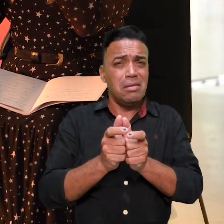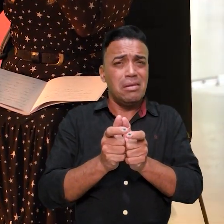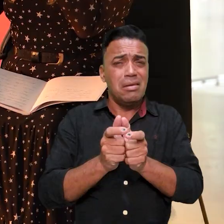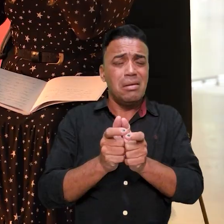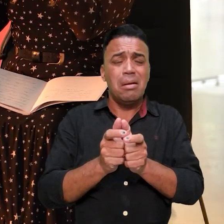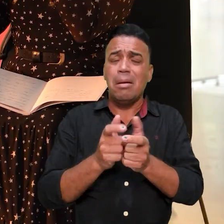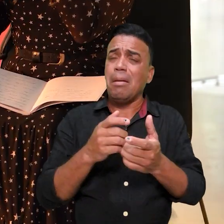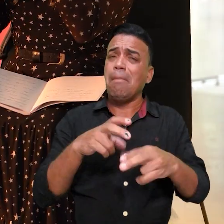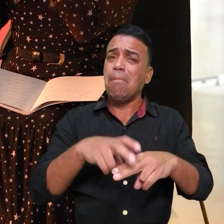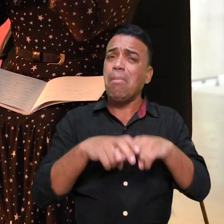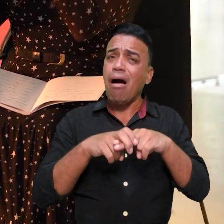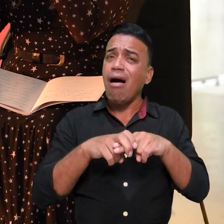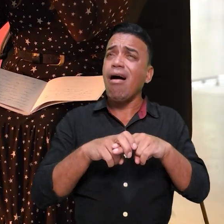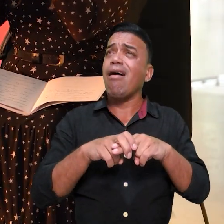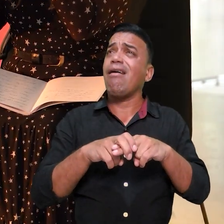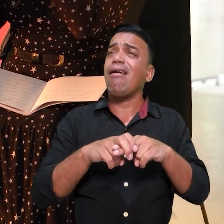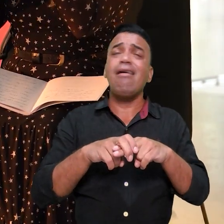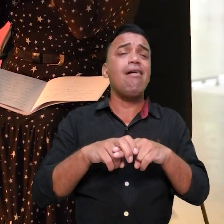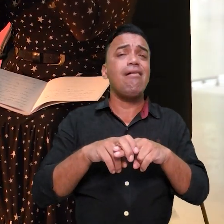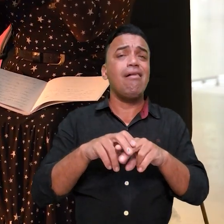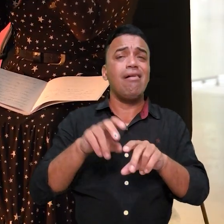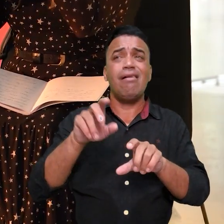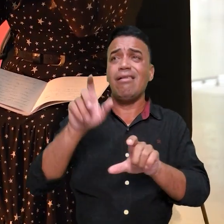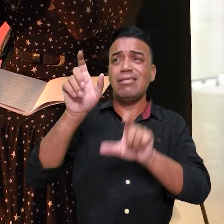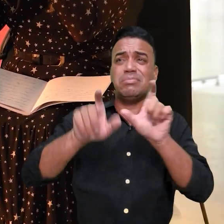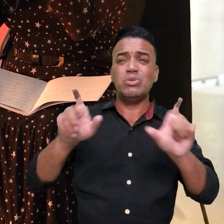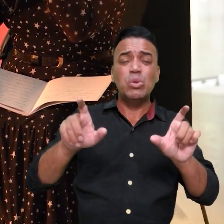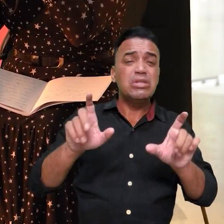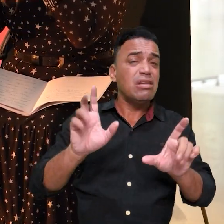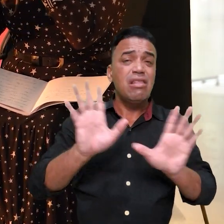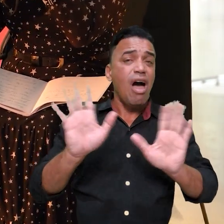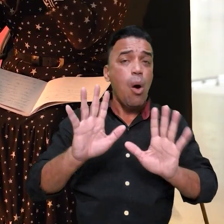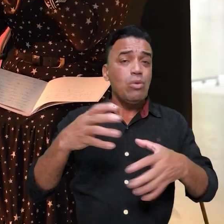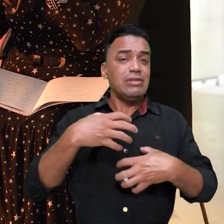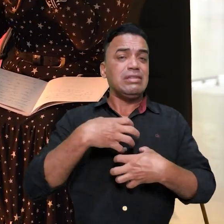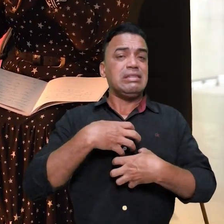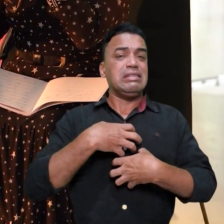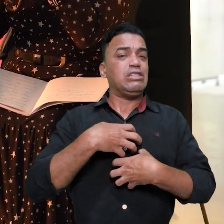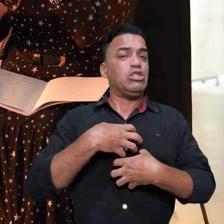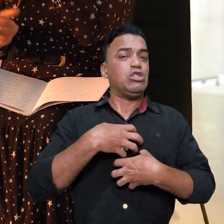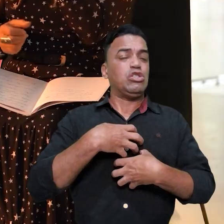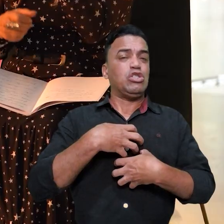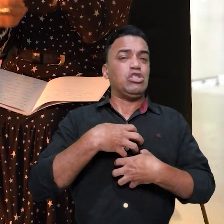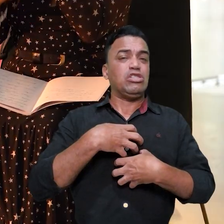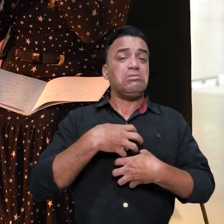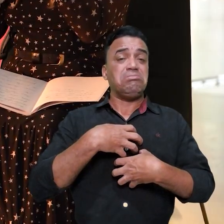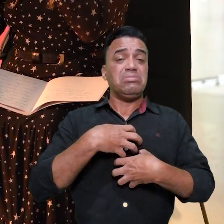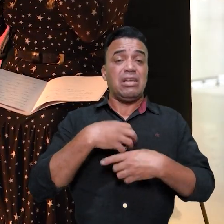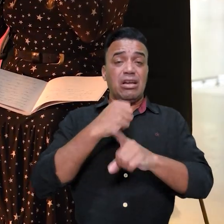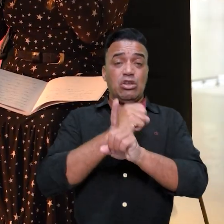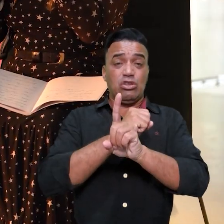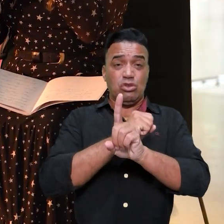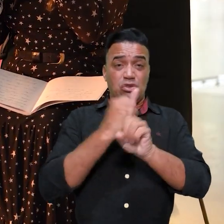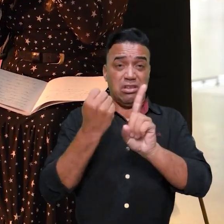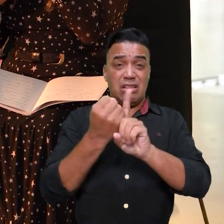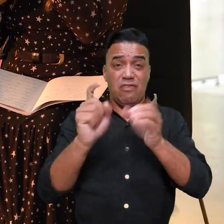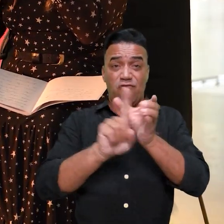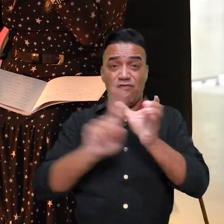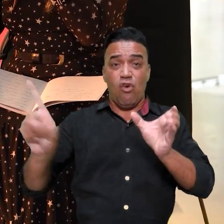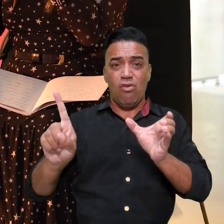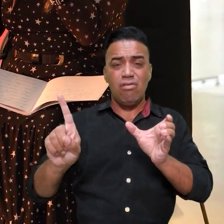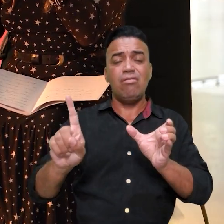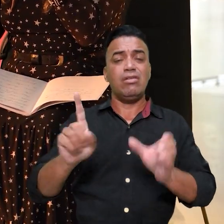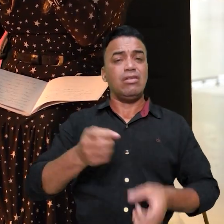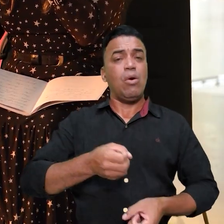menos, alguém pudesse não se sentir tão invisível. Então, pelo que esse